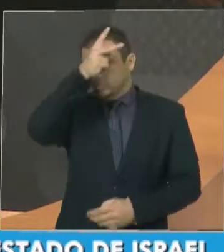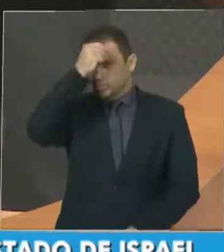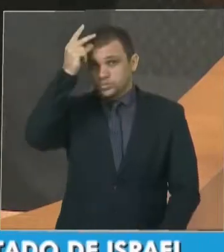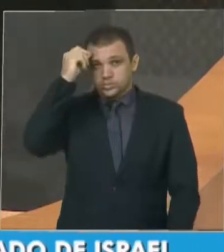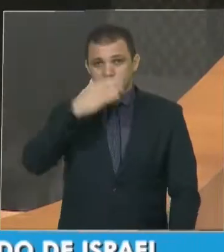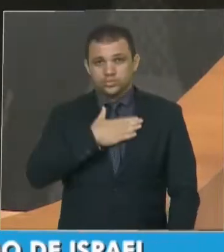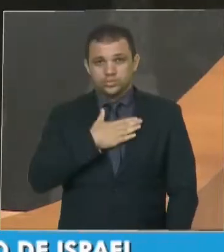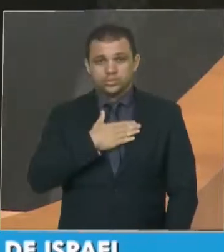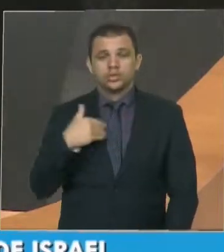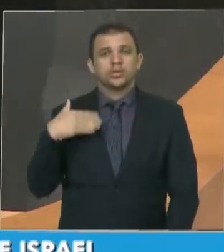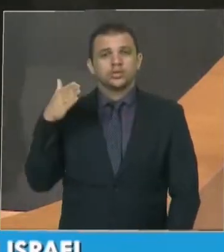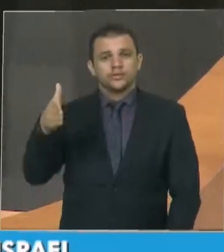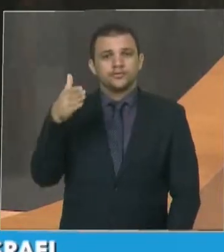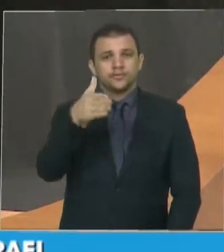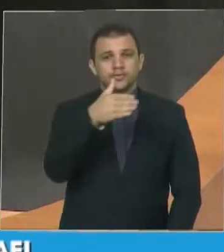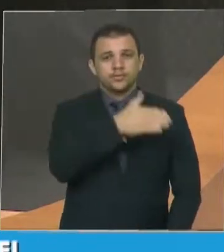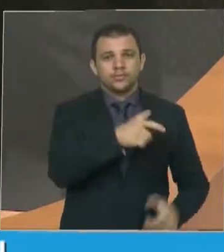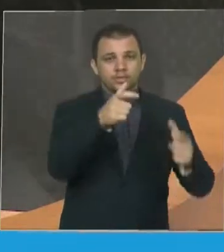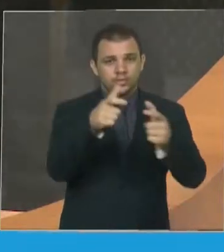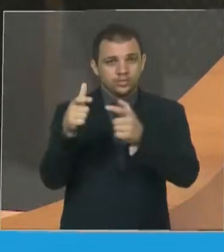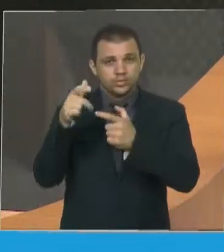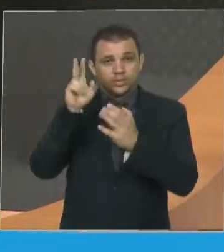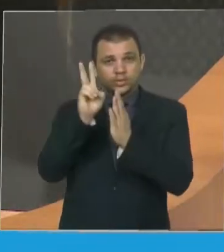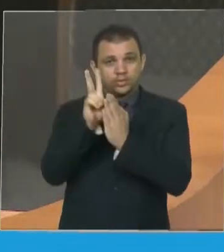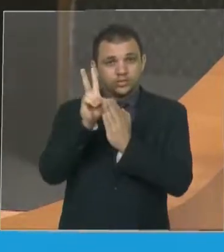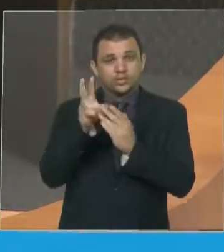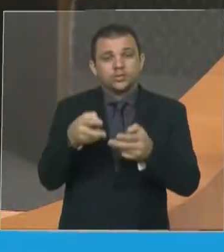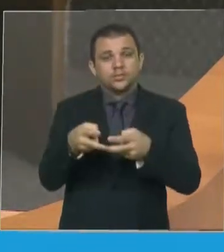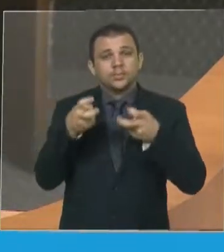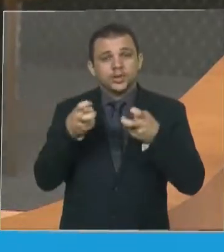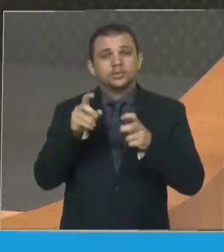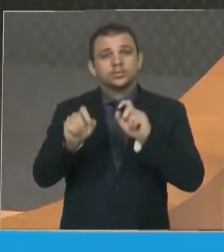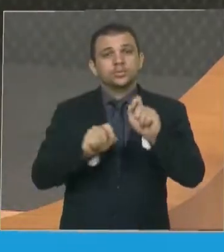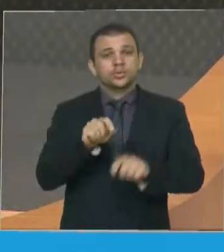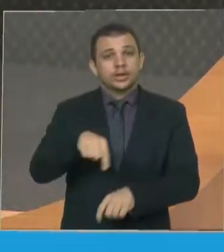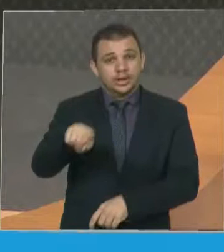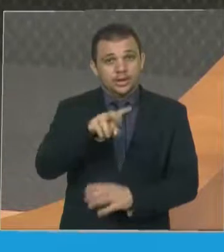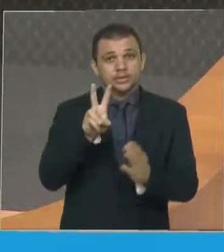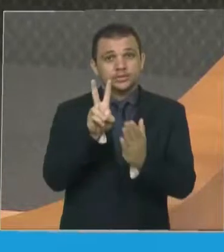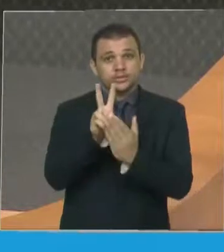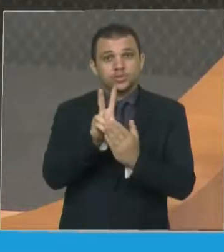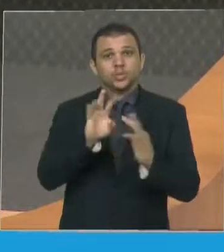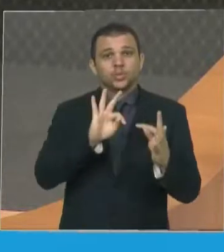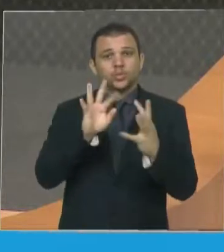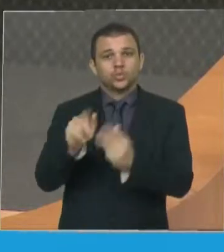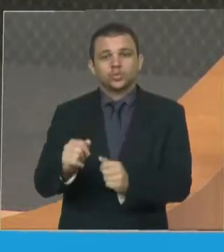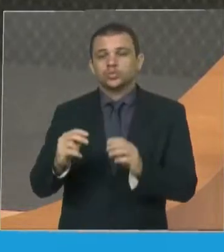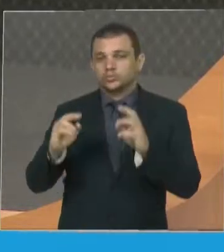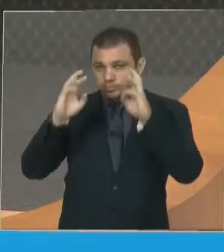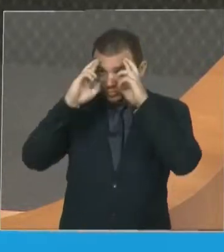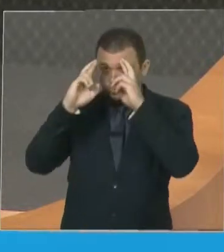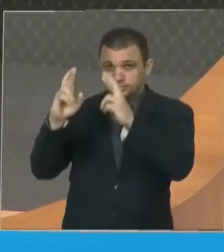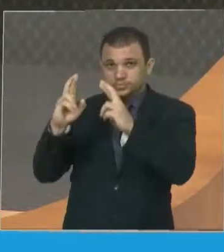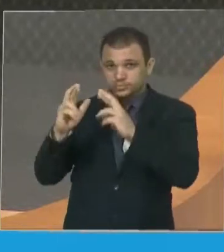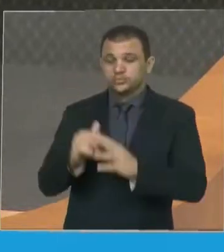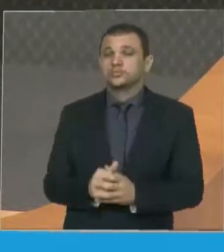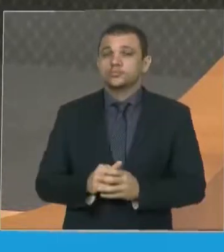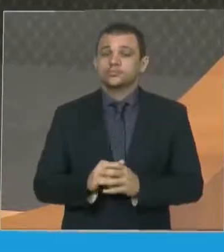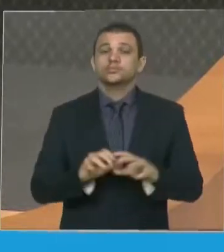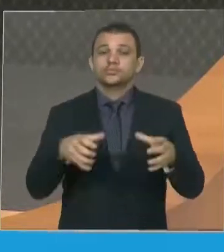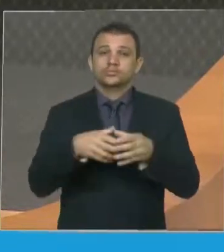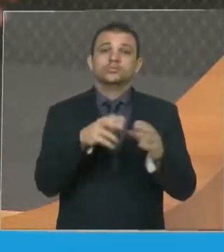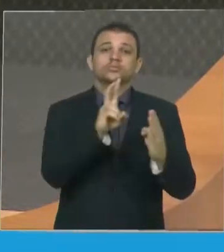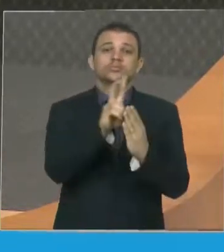tribos indígenas e tenho visto esse respeito, não só nas tribos indígenas de Grajaú, mas além